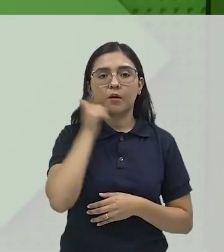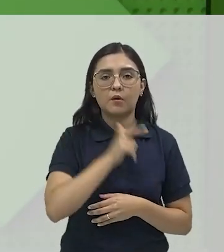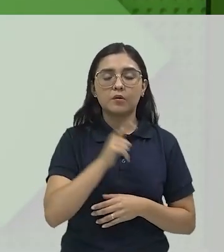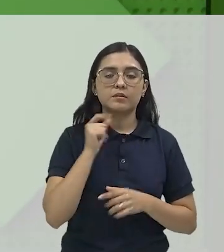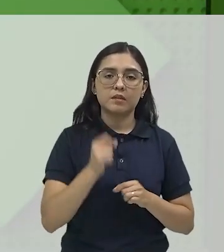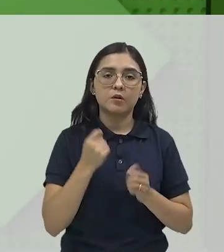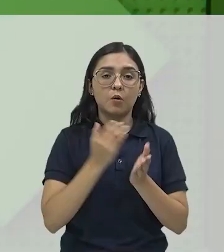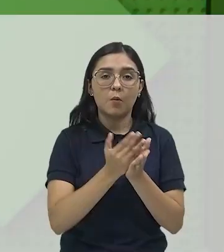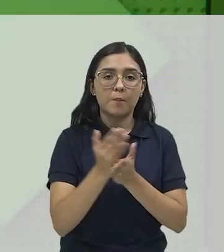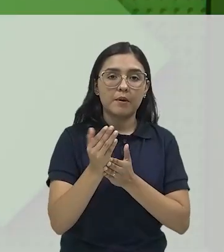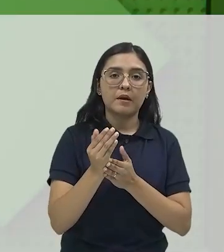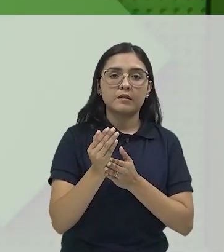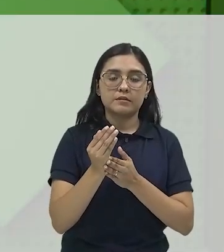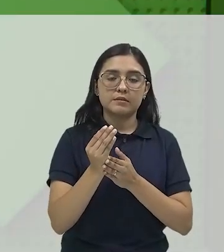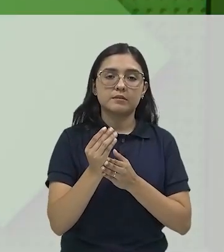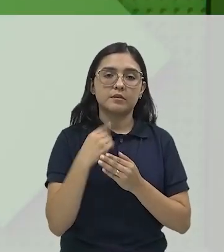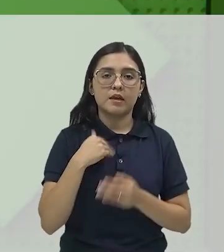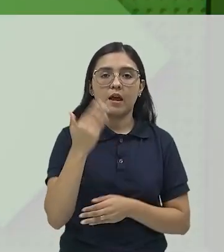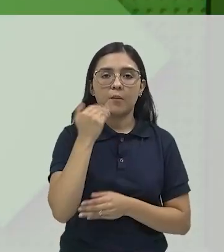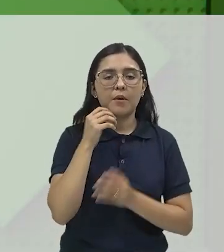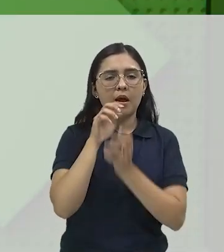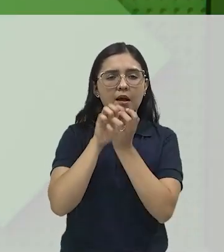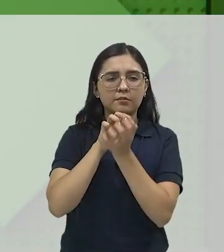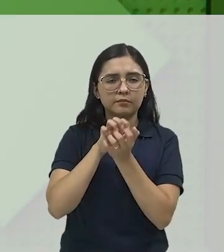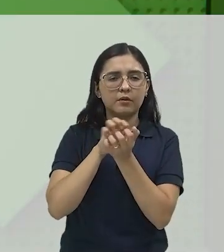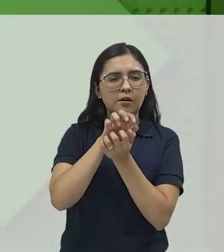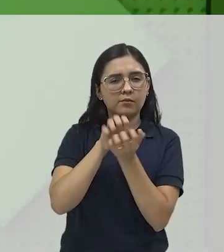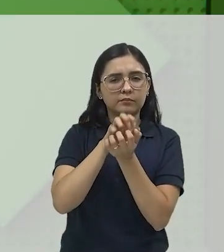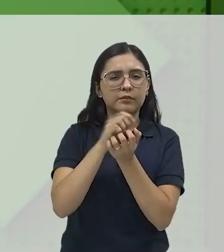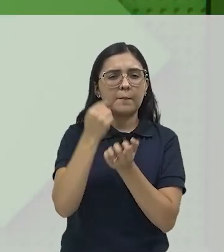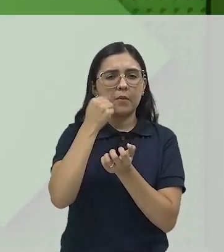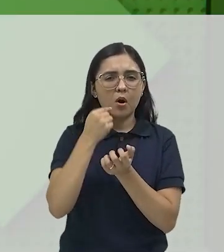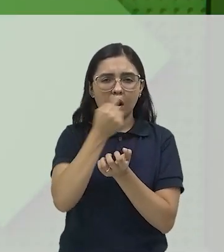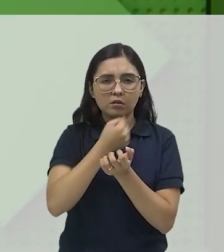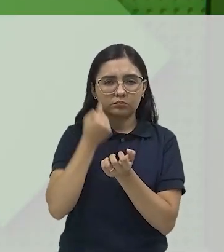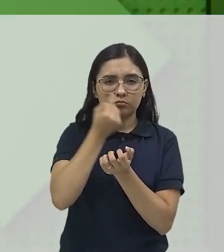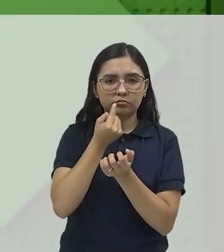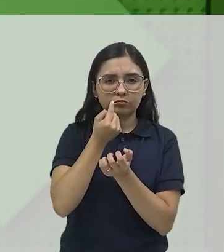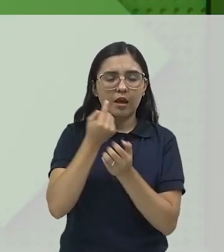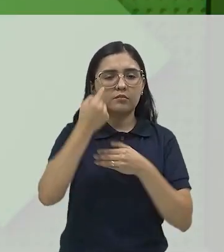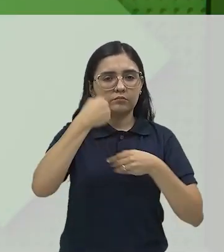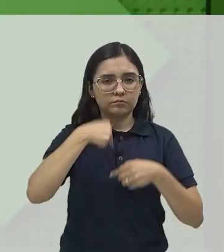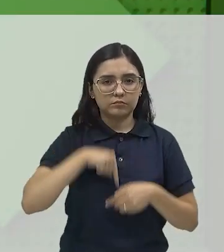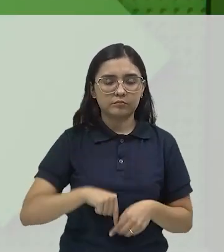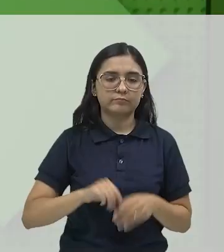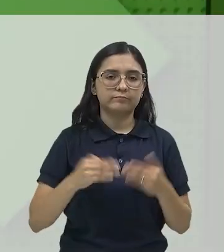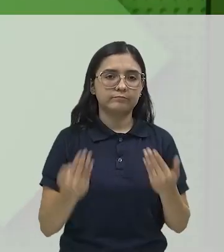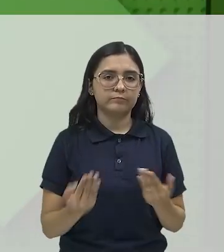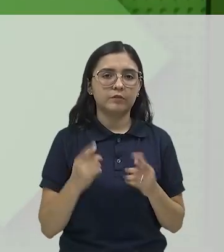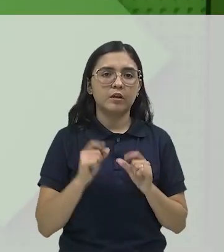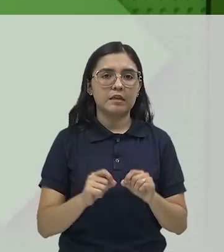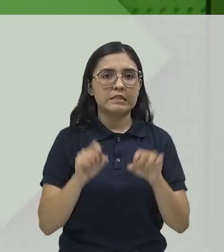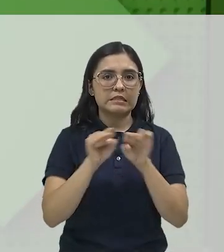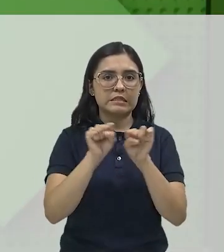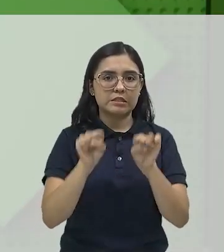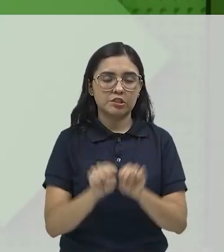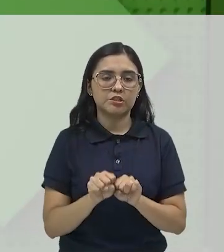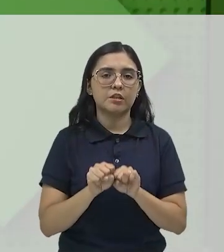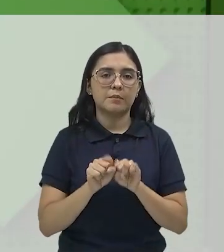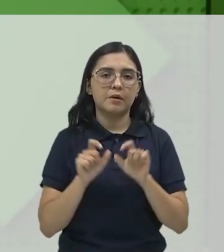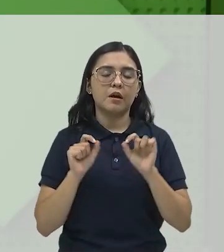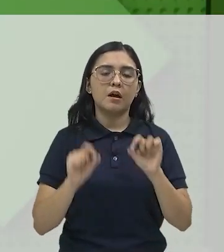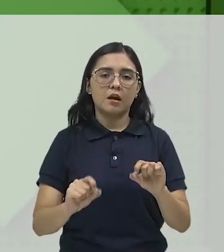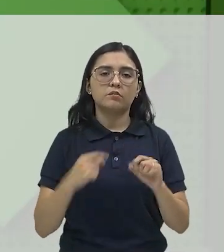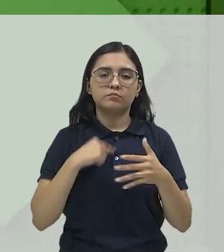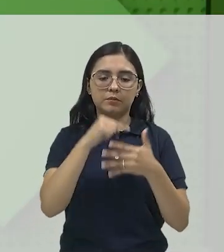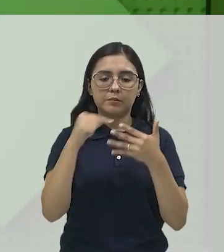se inicie, por exemplo, na boca, né? Às vezes, olha, para você ter uma ideia de como o sistema endócrino ele é intimamente